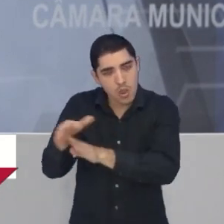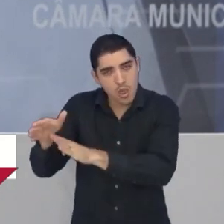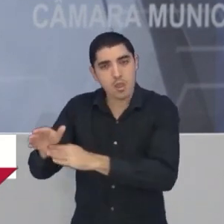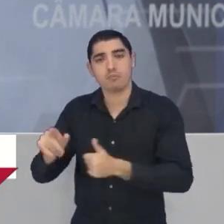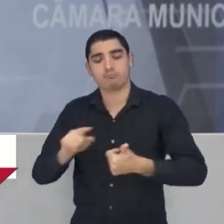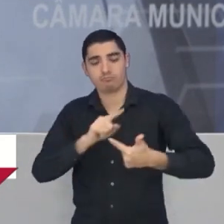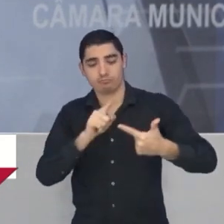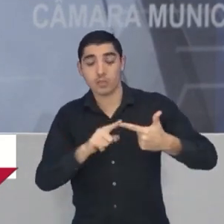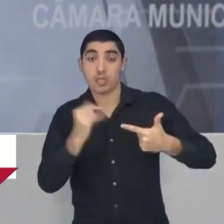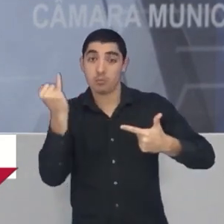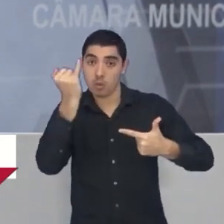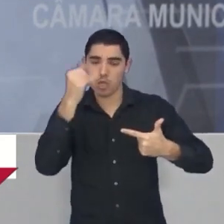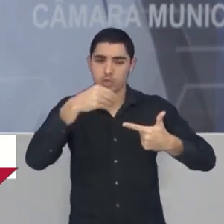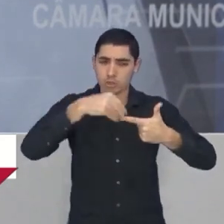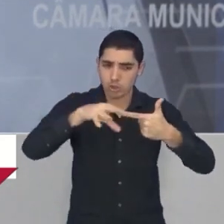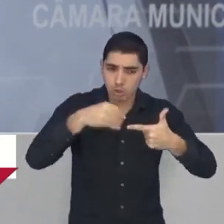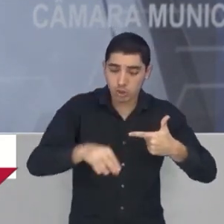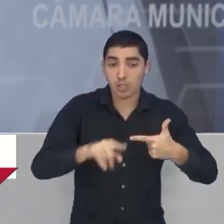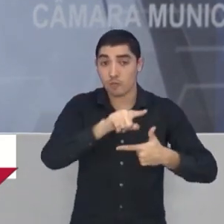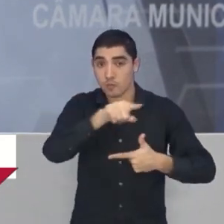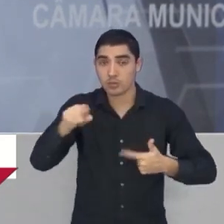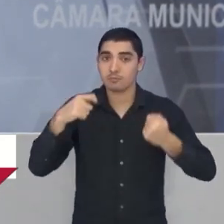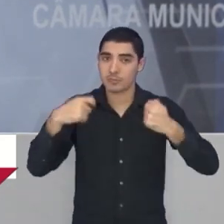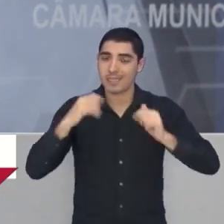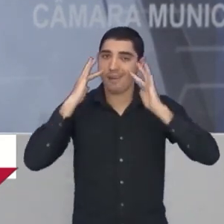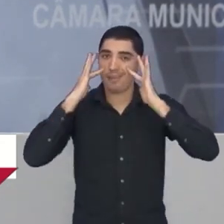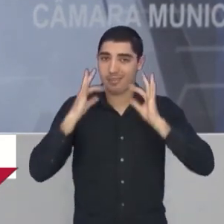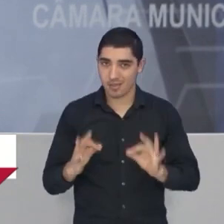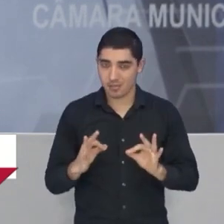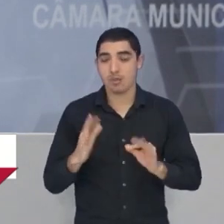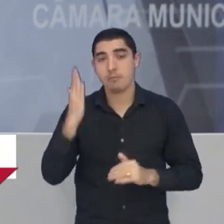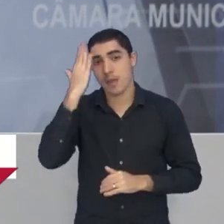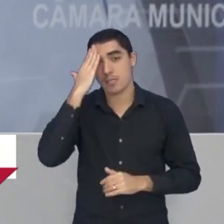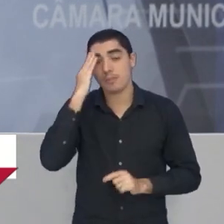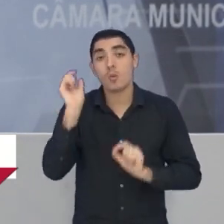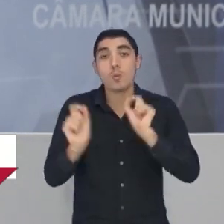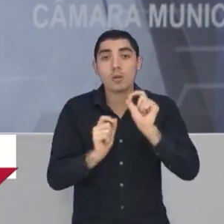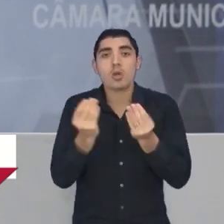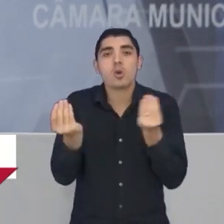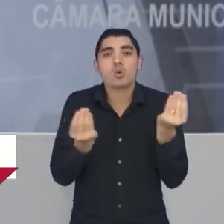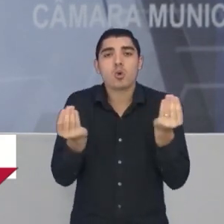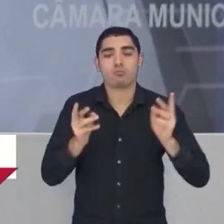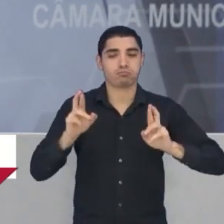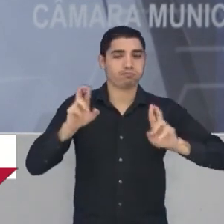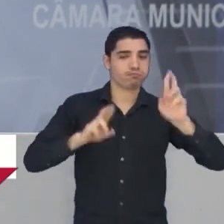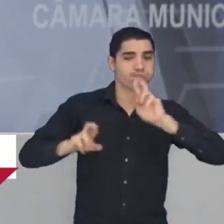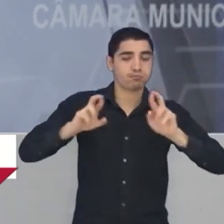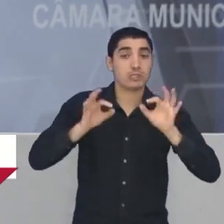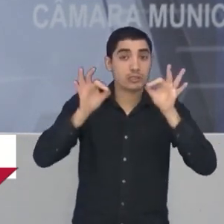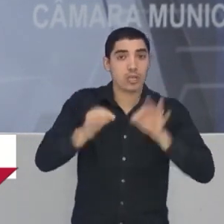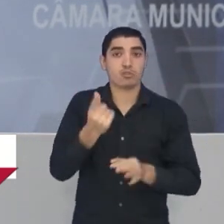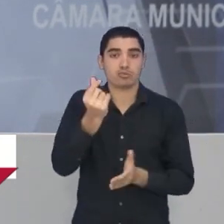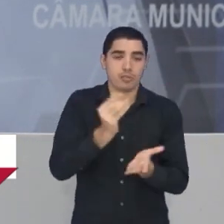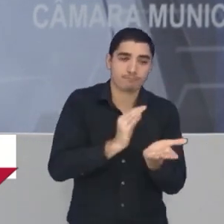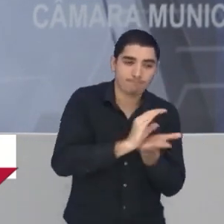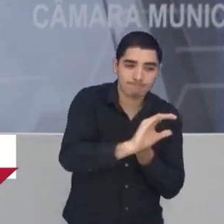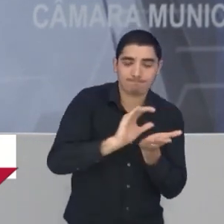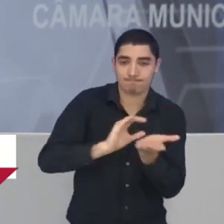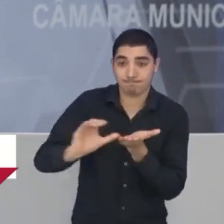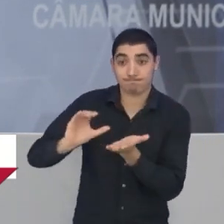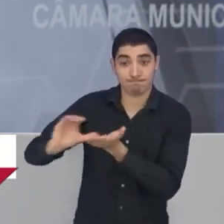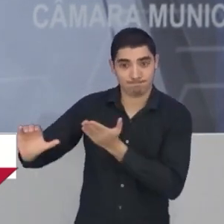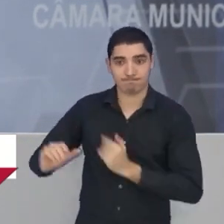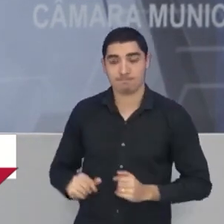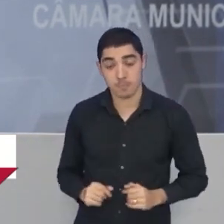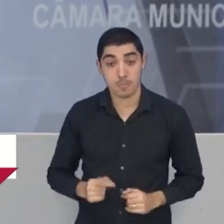pontos que demandam a atenção dos Senhores No que diz respeito à fiscalização desses repasses porque uma vez